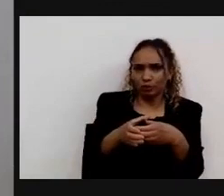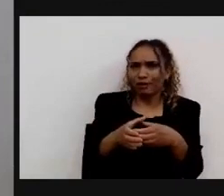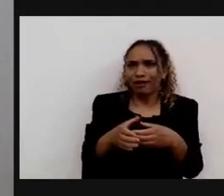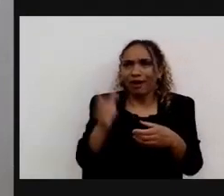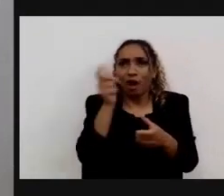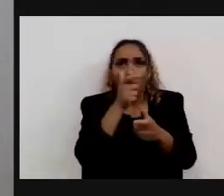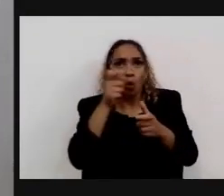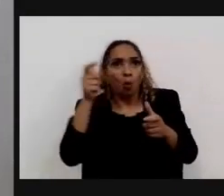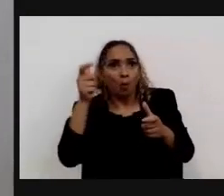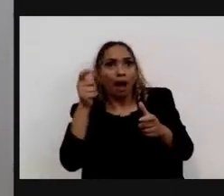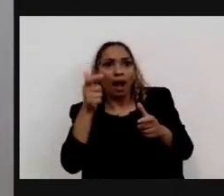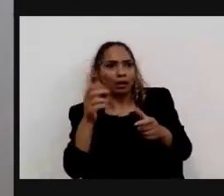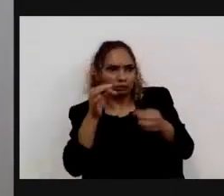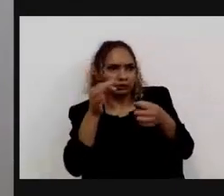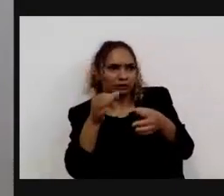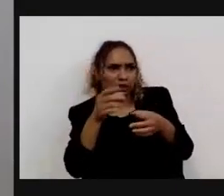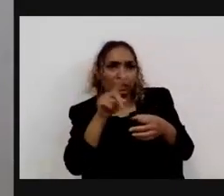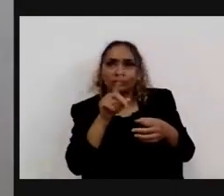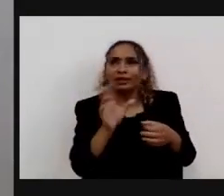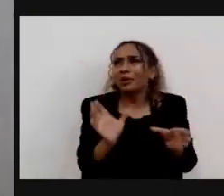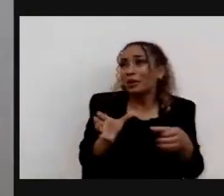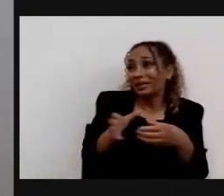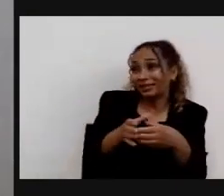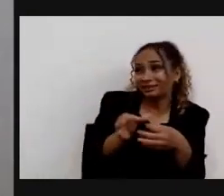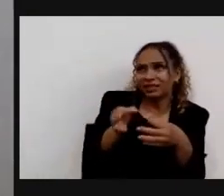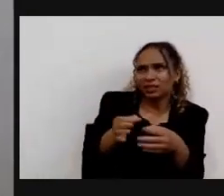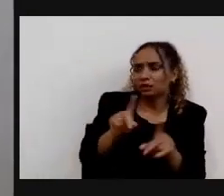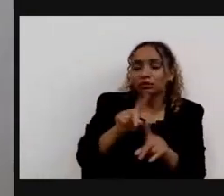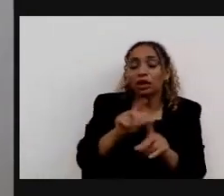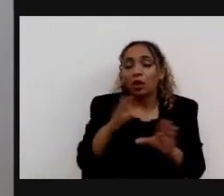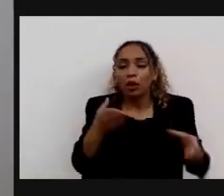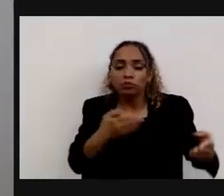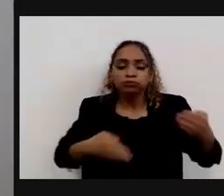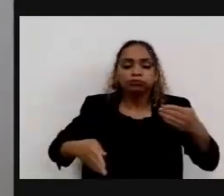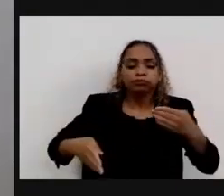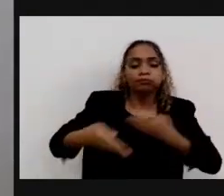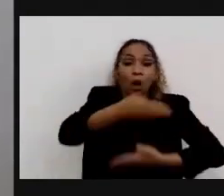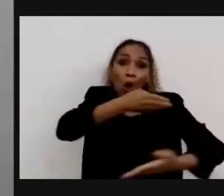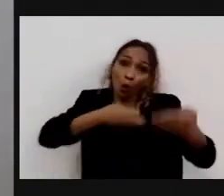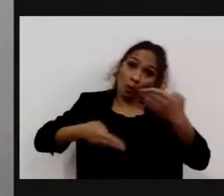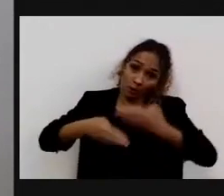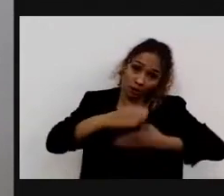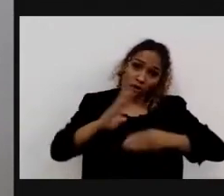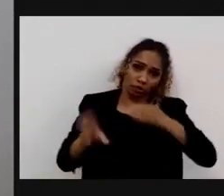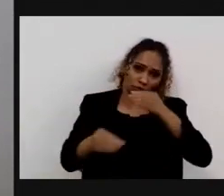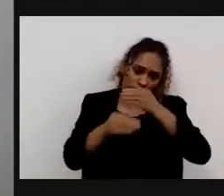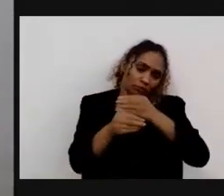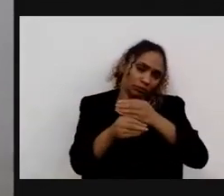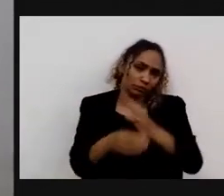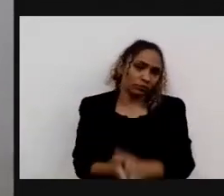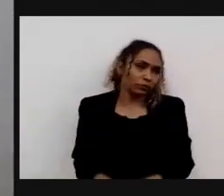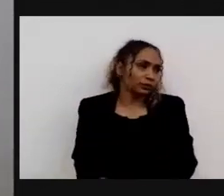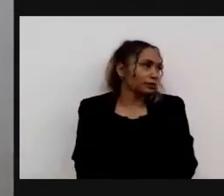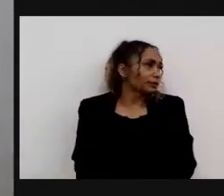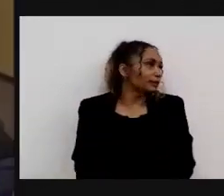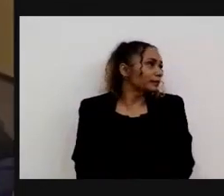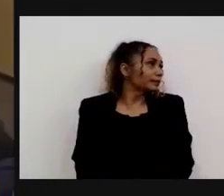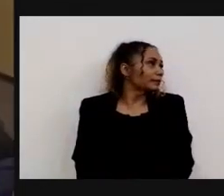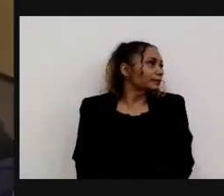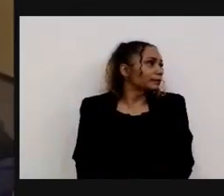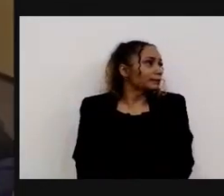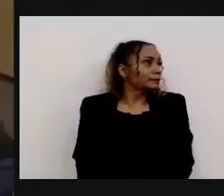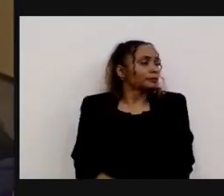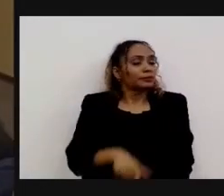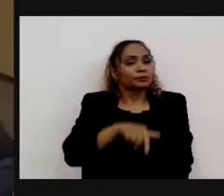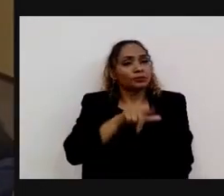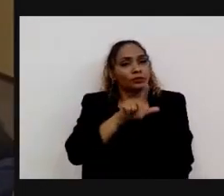resolve o macro tudo vai estar certo e nem resolve aqui na equipe tudo vai dar certo é a convergência dos dois fatores ali né fica à vontade